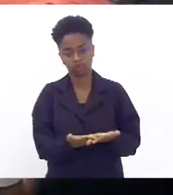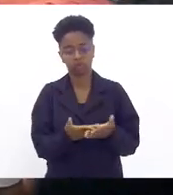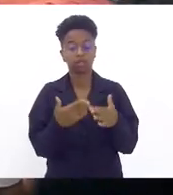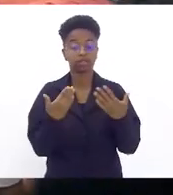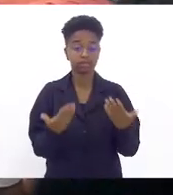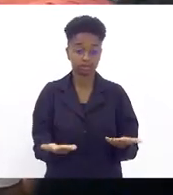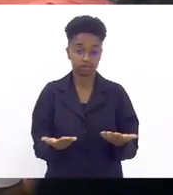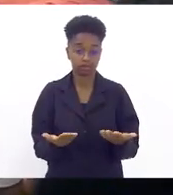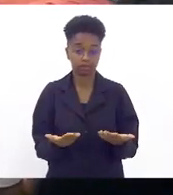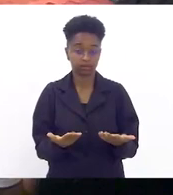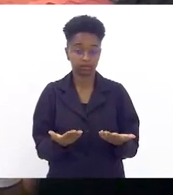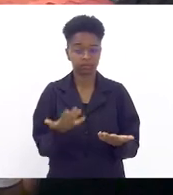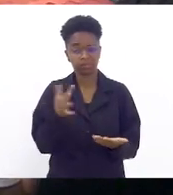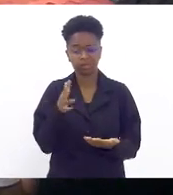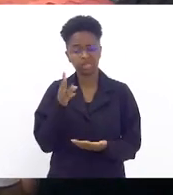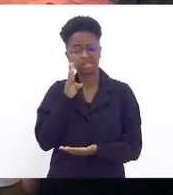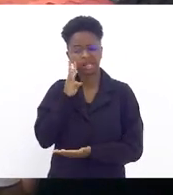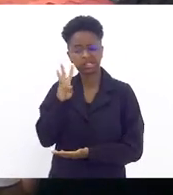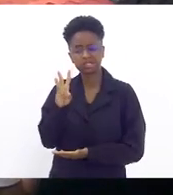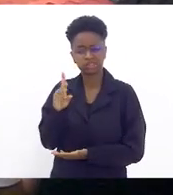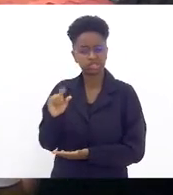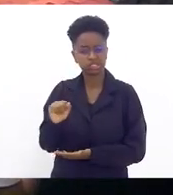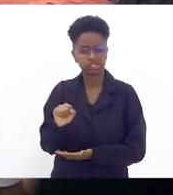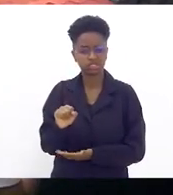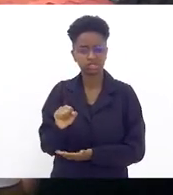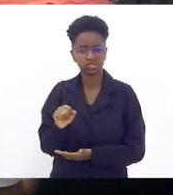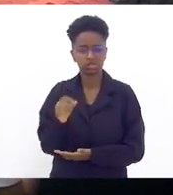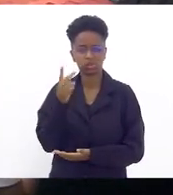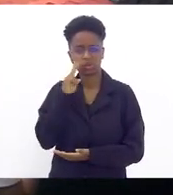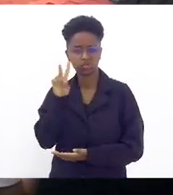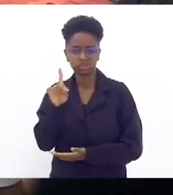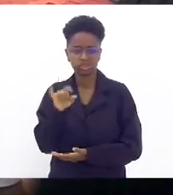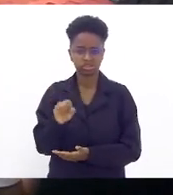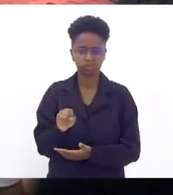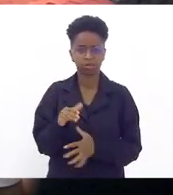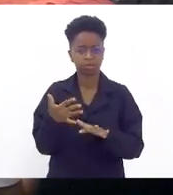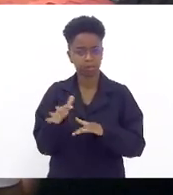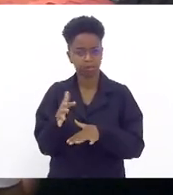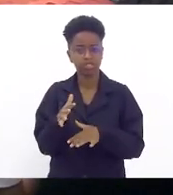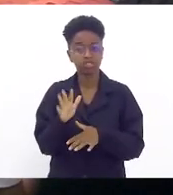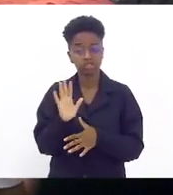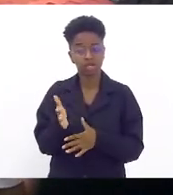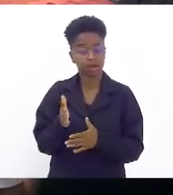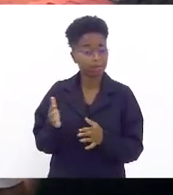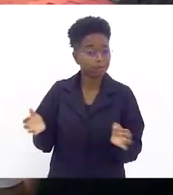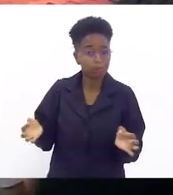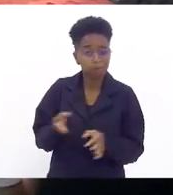em dois três dias dessa movimentação Eles foram prontamente